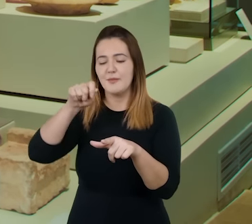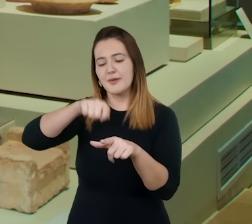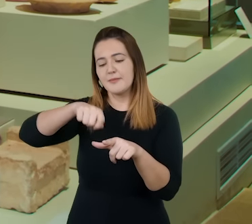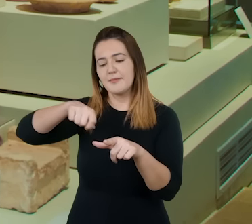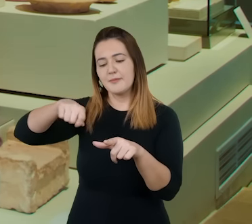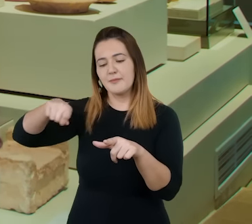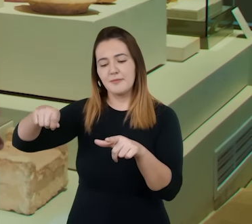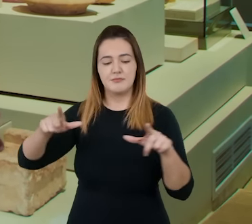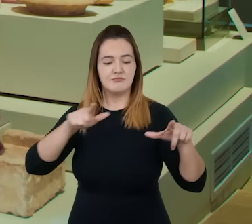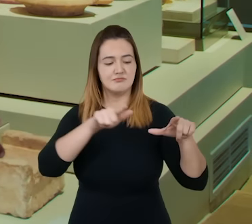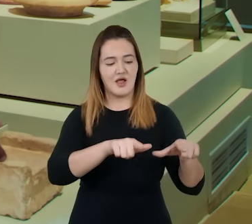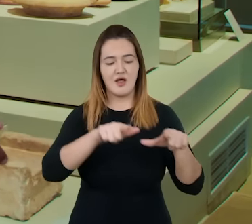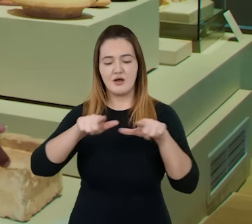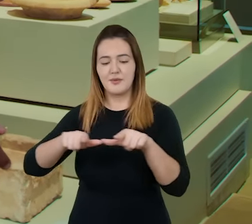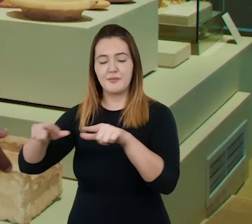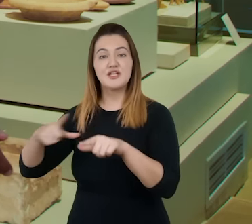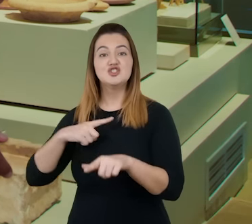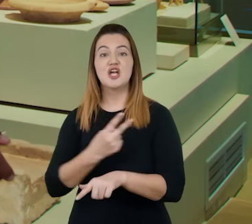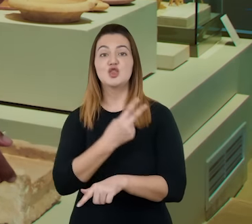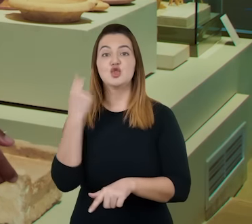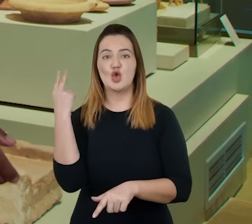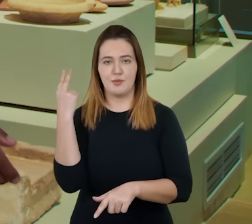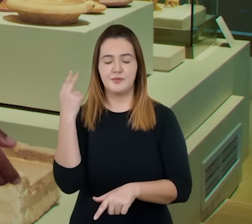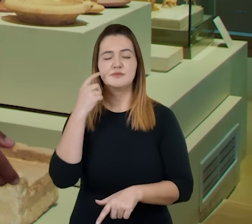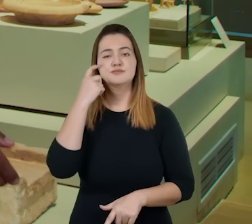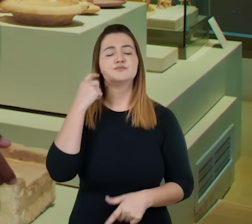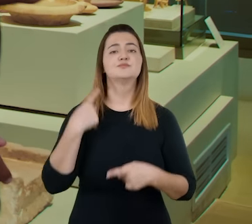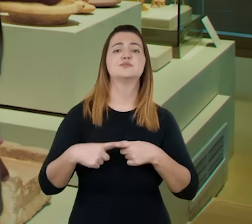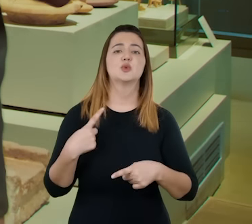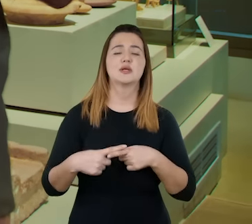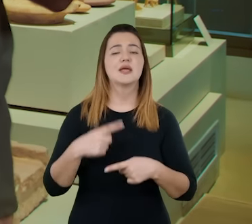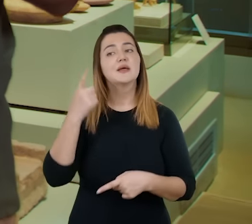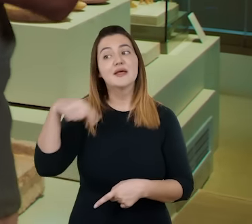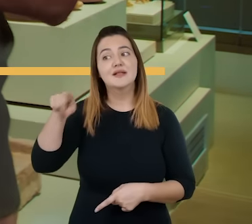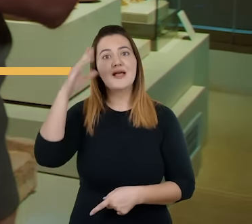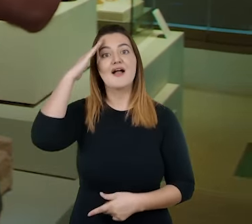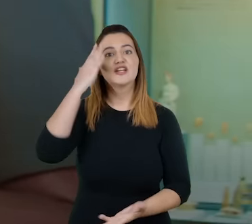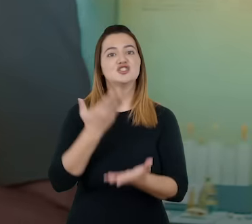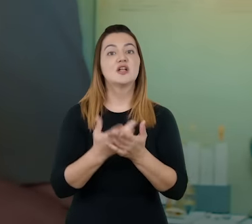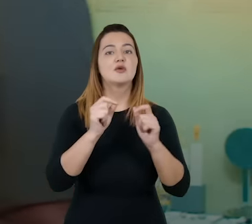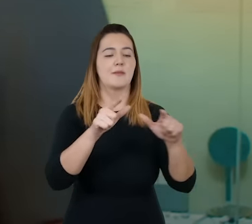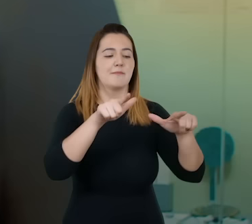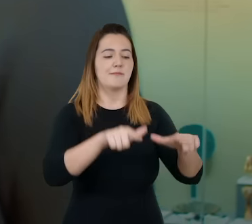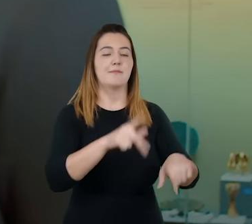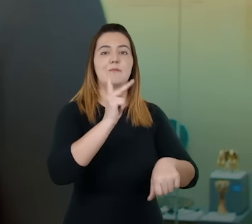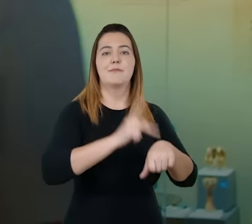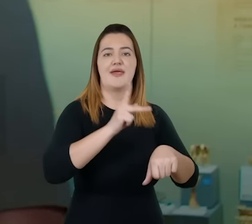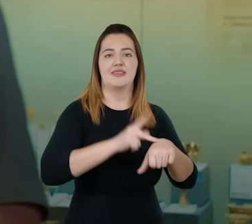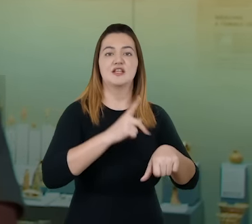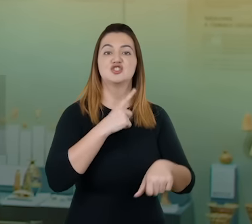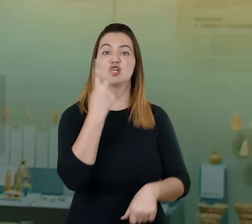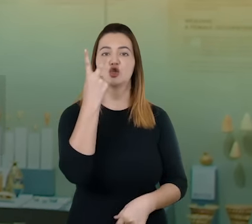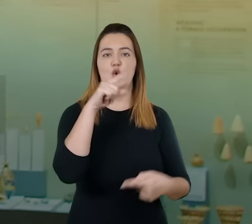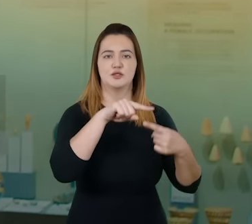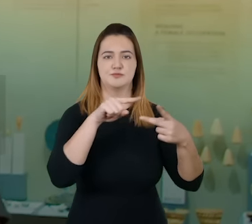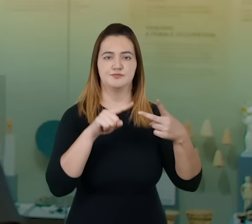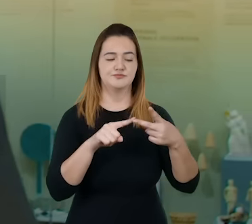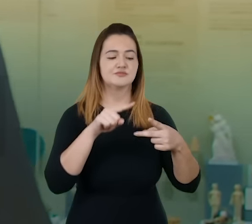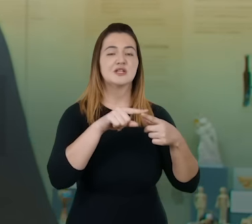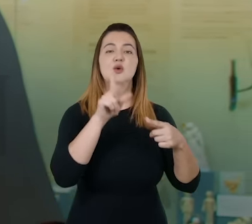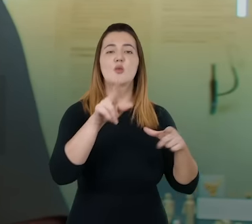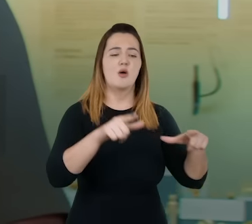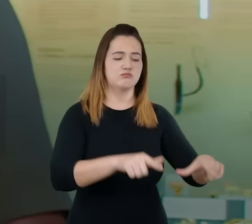nome feminino. As pessoas acreditam que esse tipo de pedra tinha 2 funções. Uma delas era uma espécie de